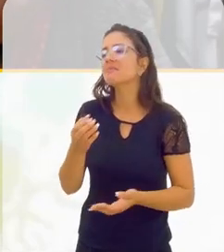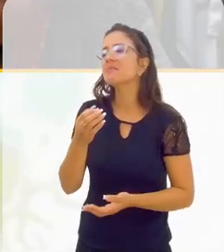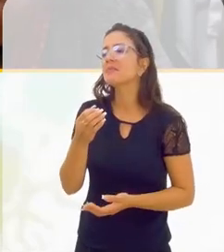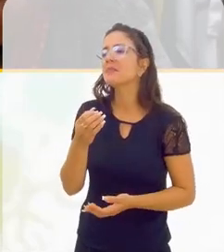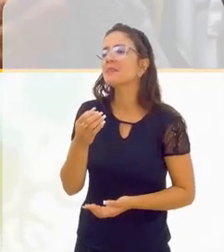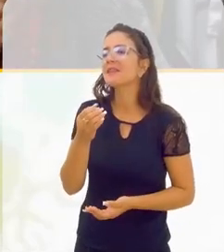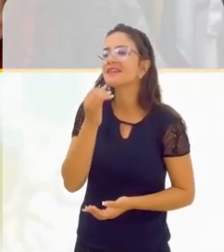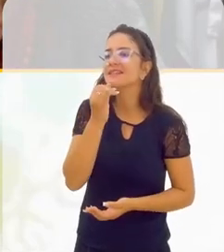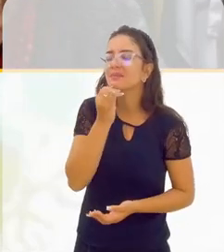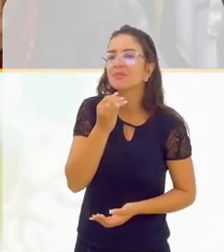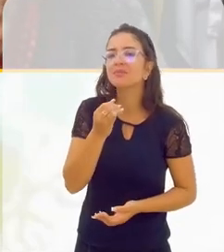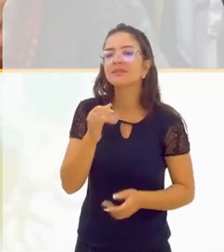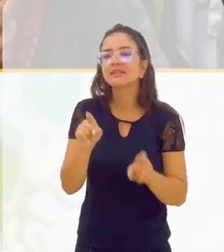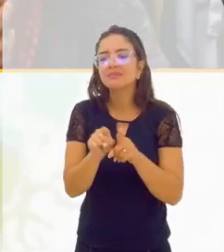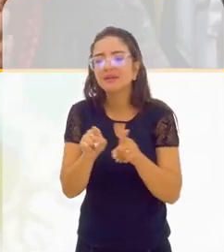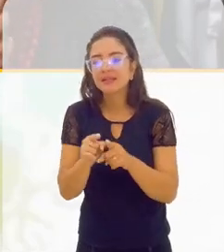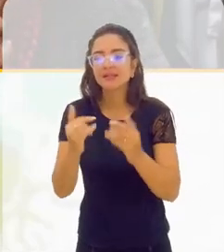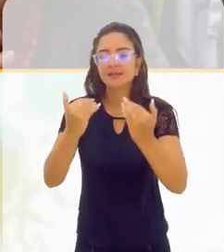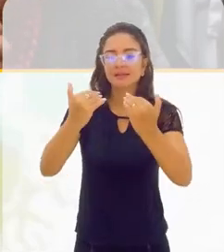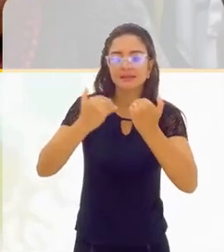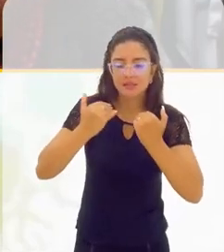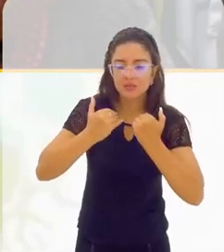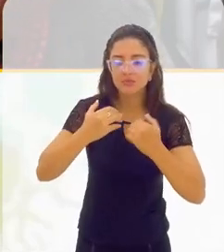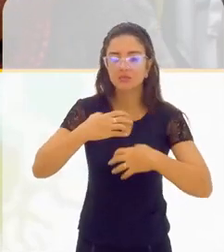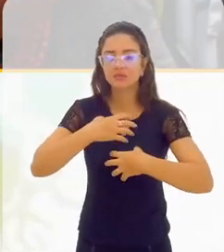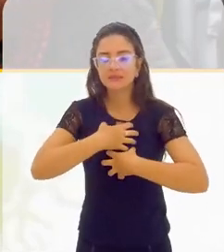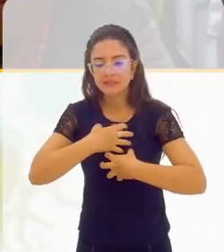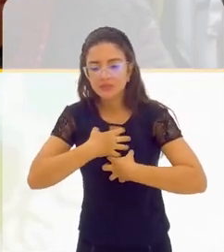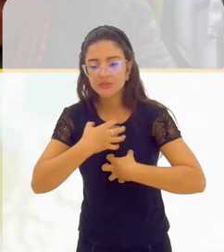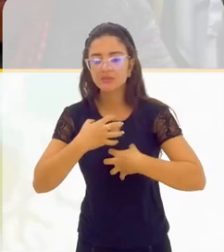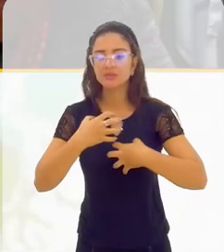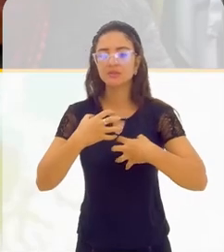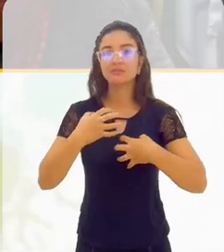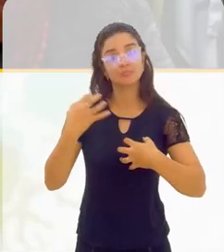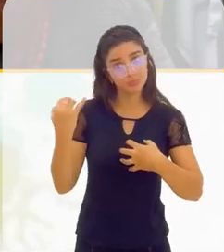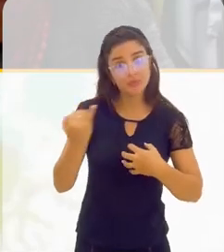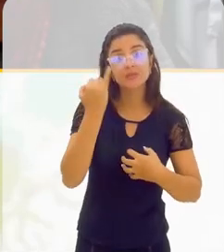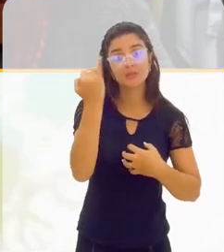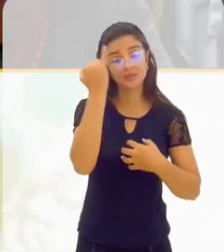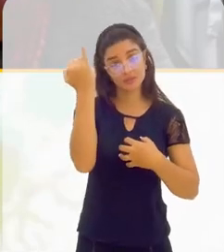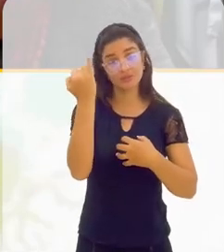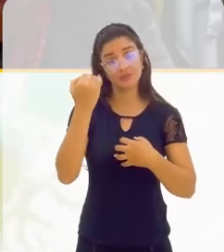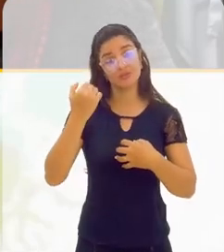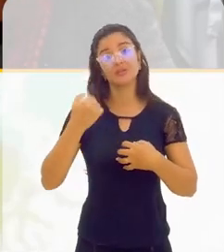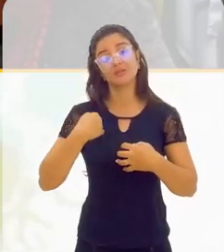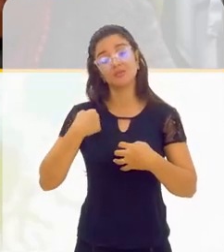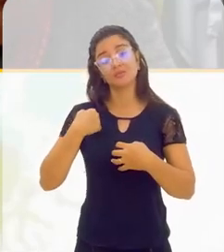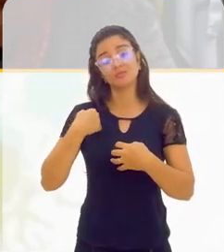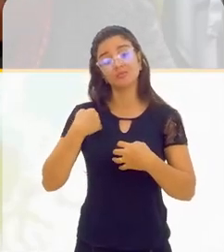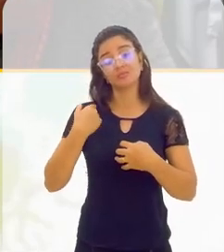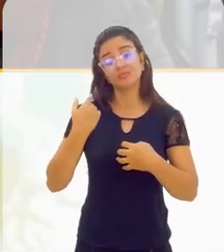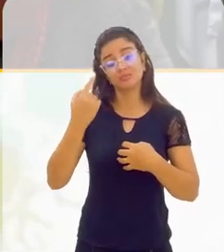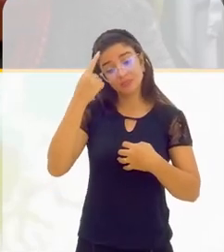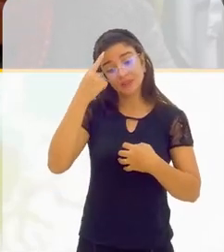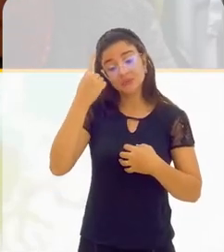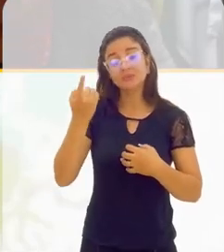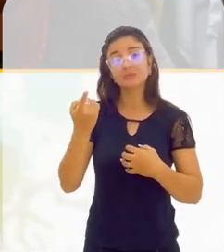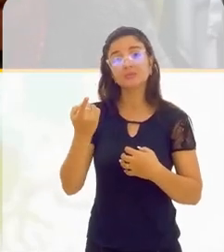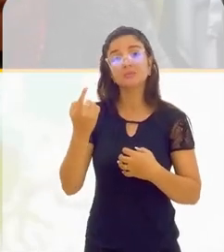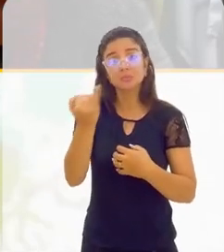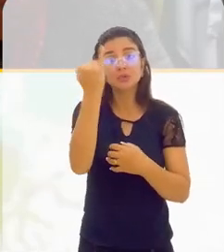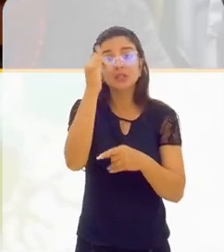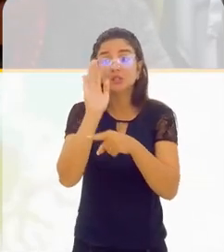é como é importante quer dizer como ele se sente ali como é importante eu acredito muito nisso